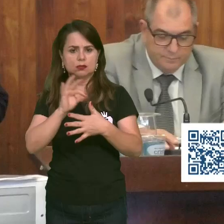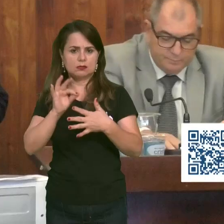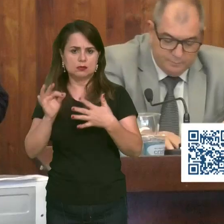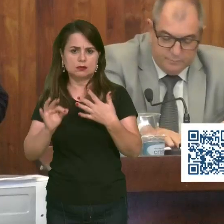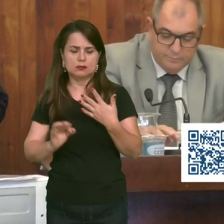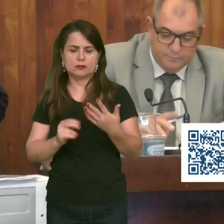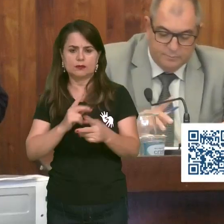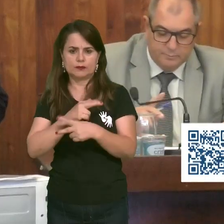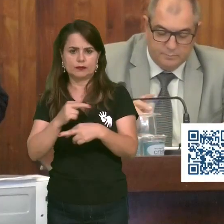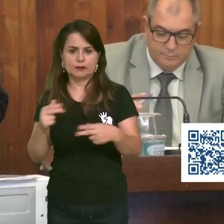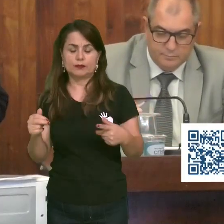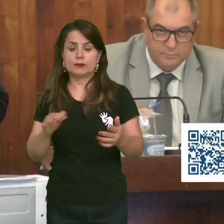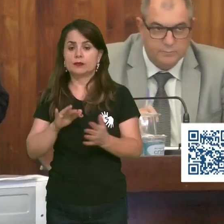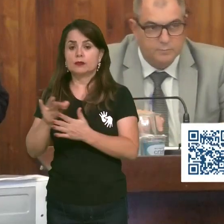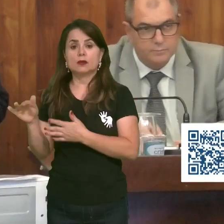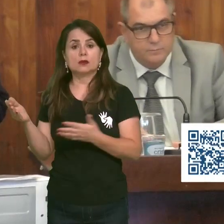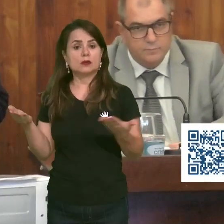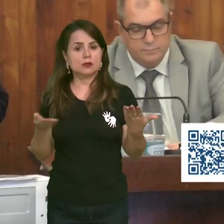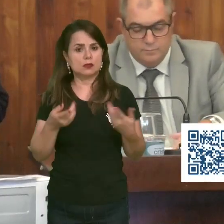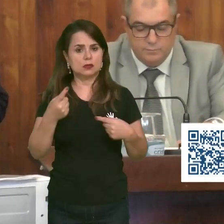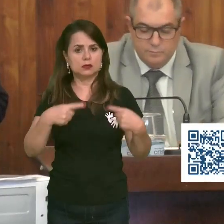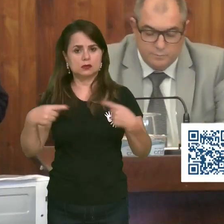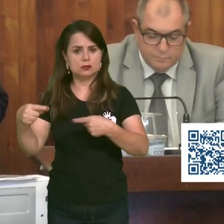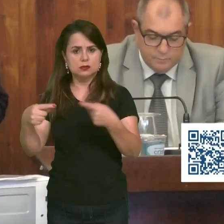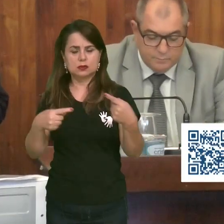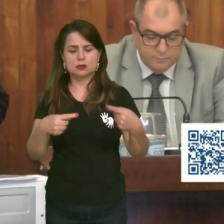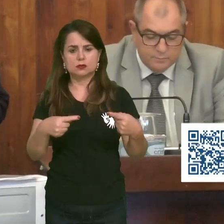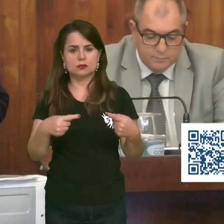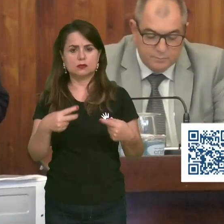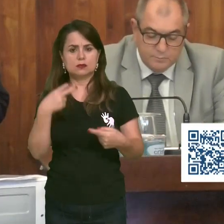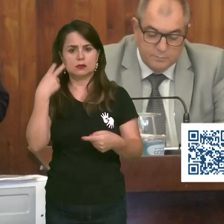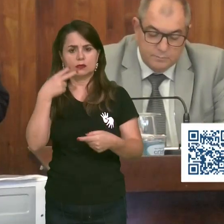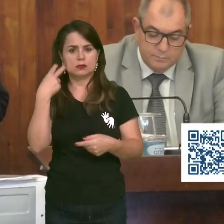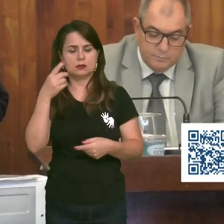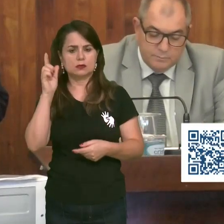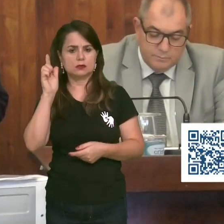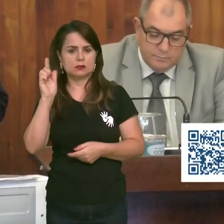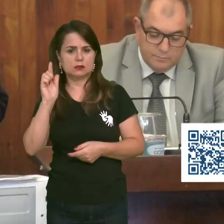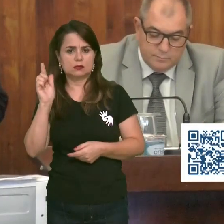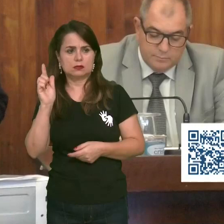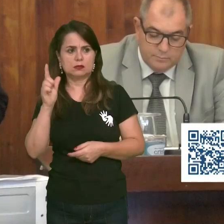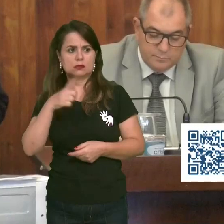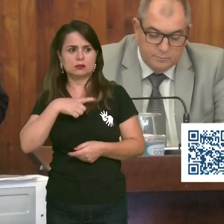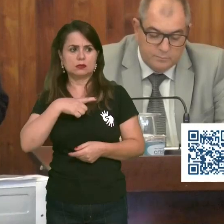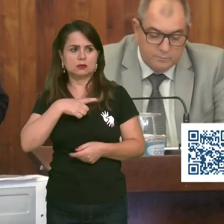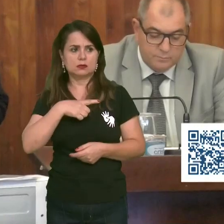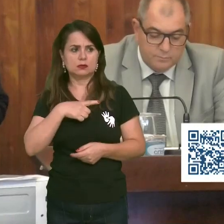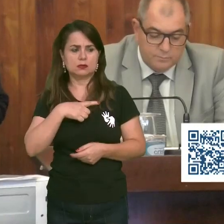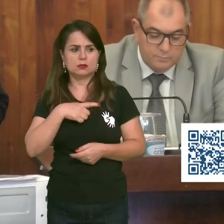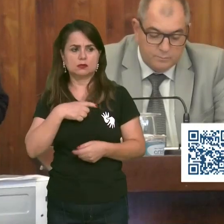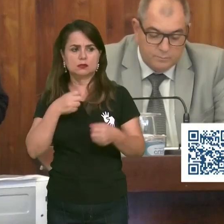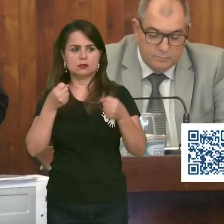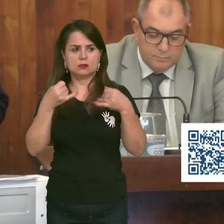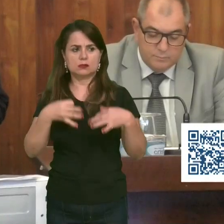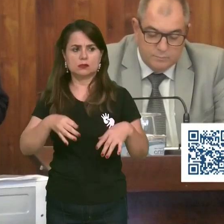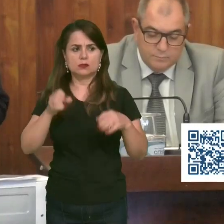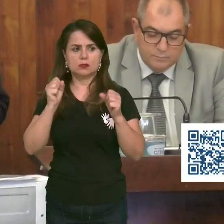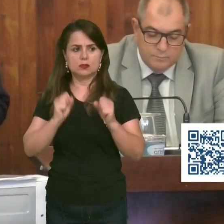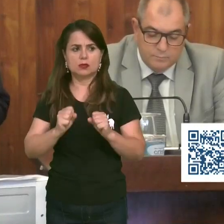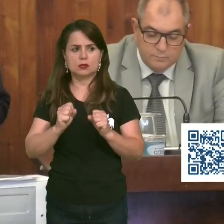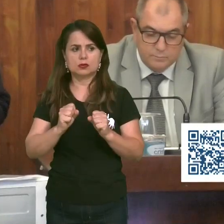requerimentos está em discussão escrito o seu autor Vereador Evandro Galetti que dispõe na forma regimental de 5 minutos